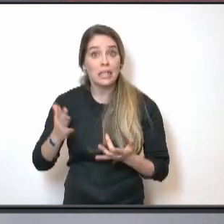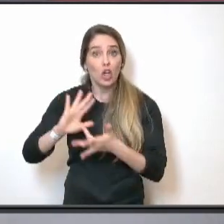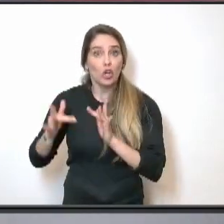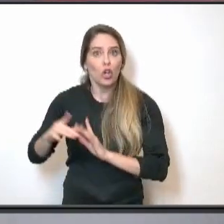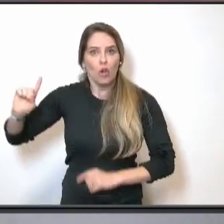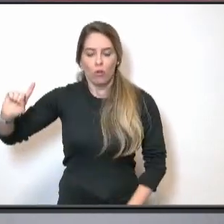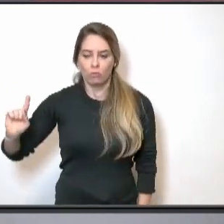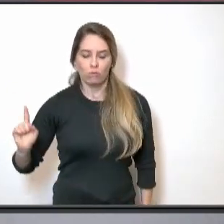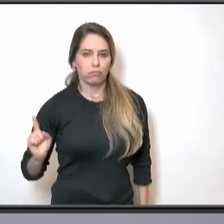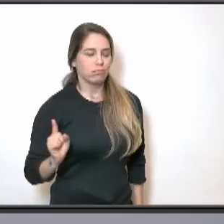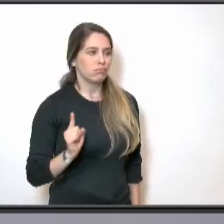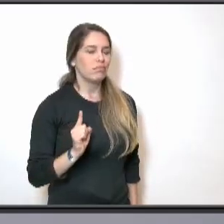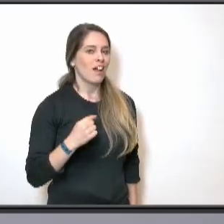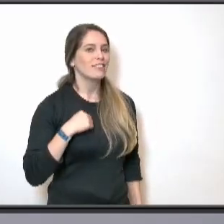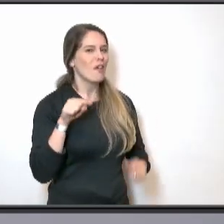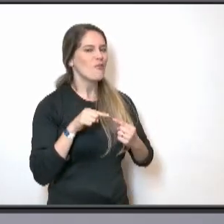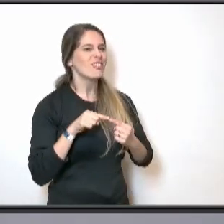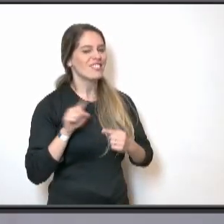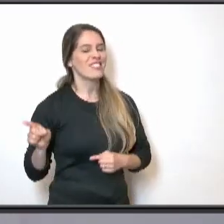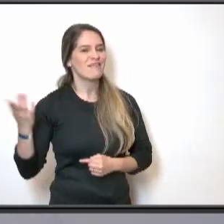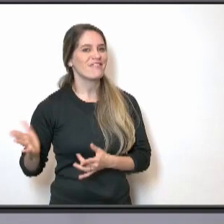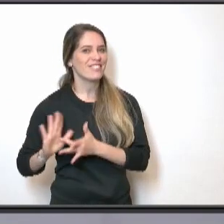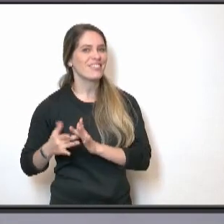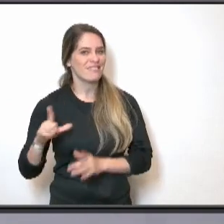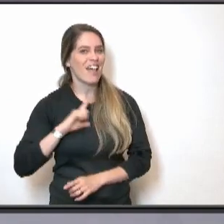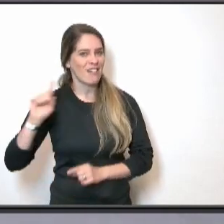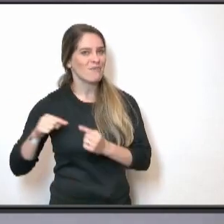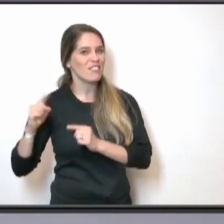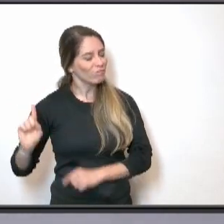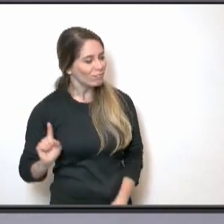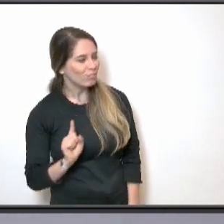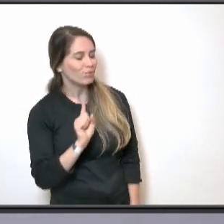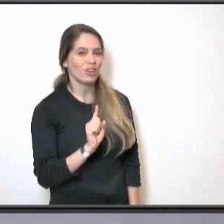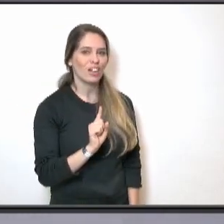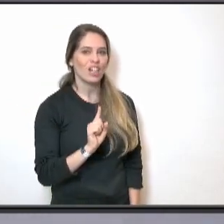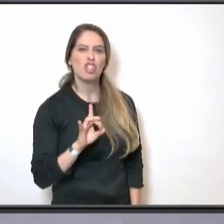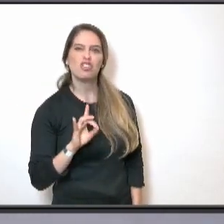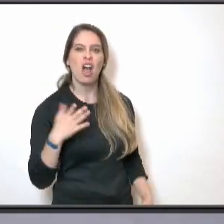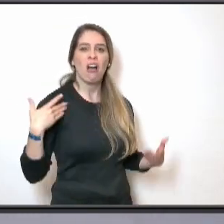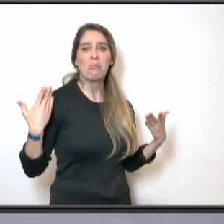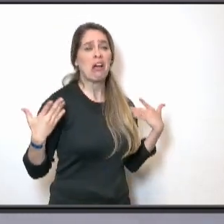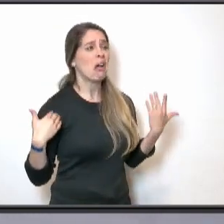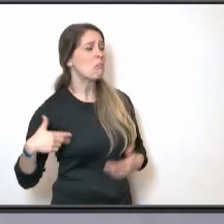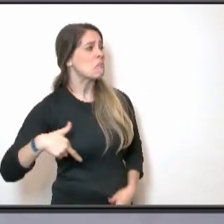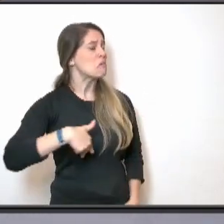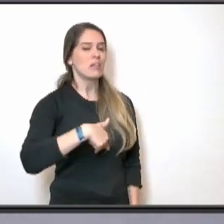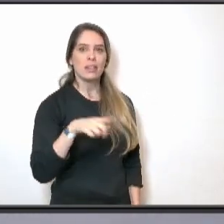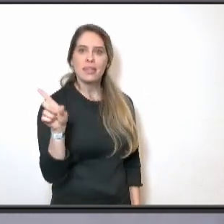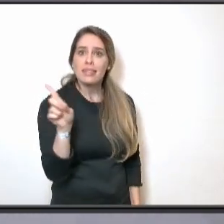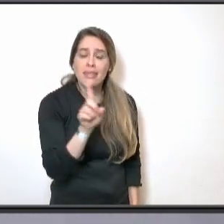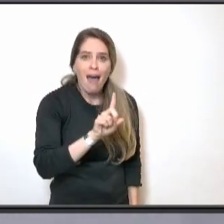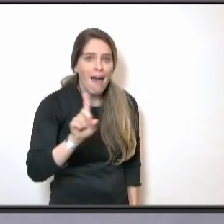com intencionalidade. Ouça isso que eu estou dizendo. Jesus não vai fazer um passeio, uma caminhada matinal. Jesus vai